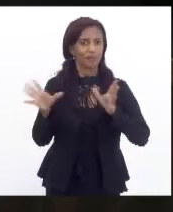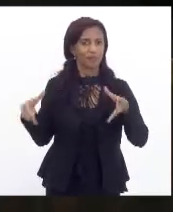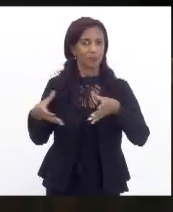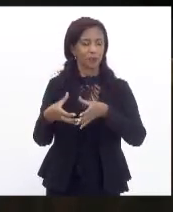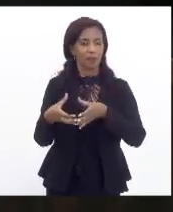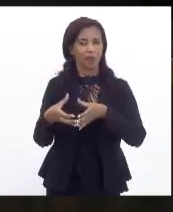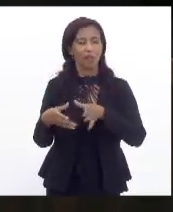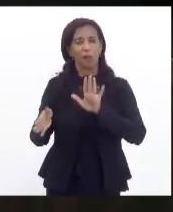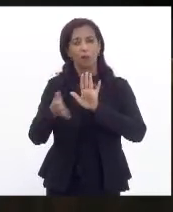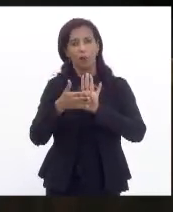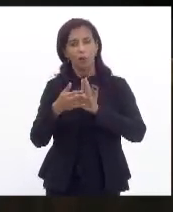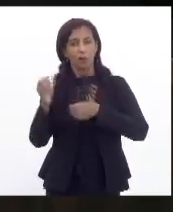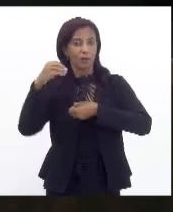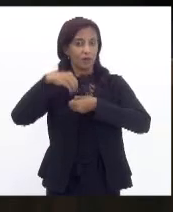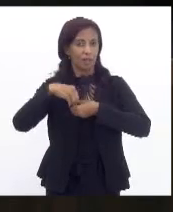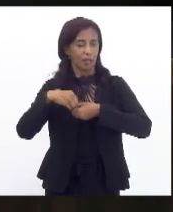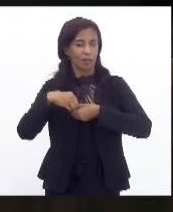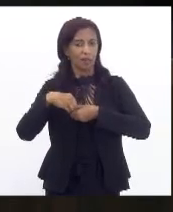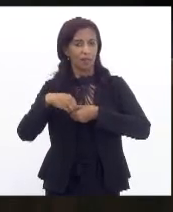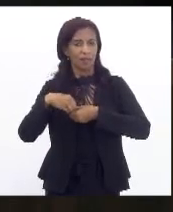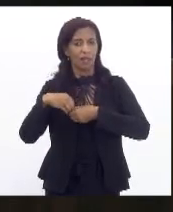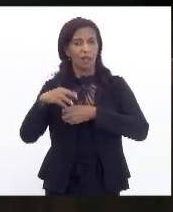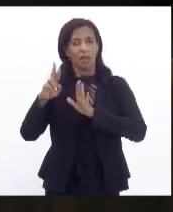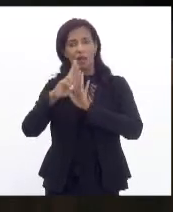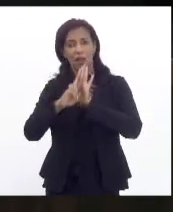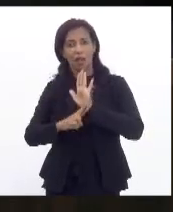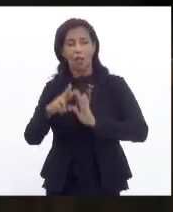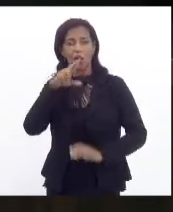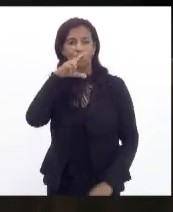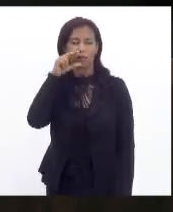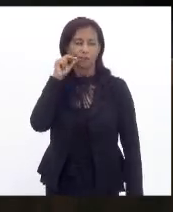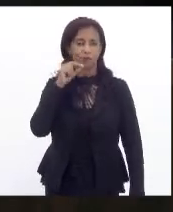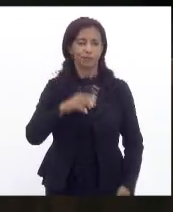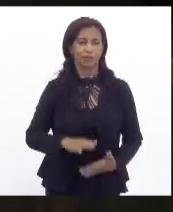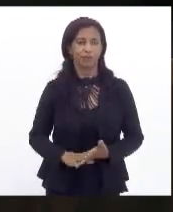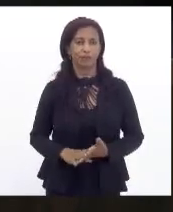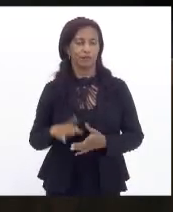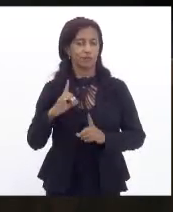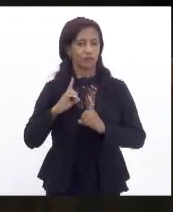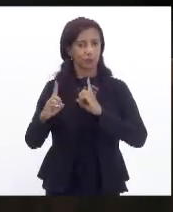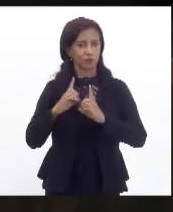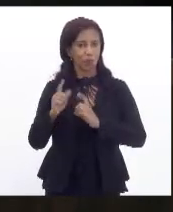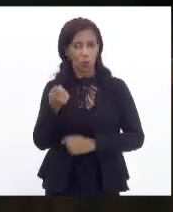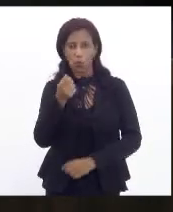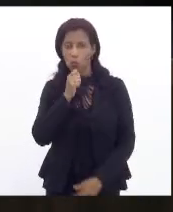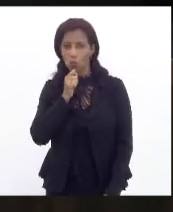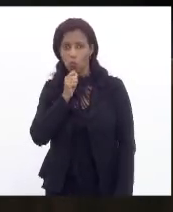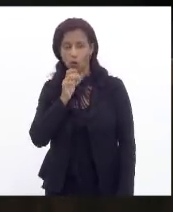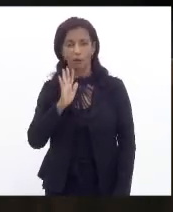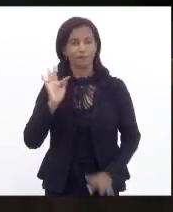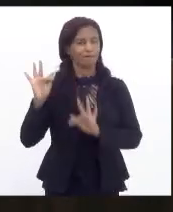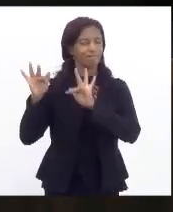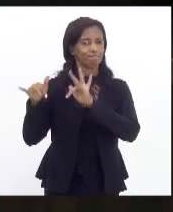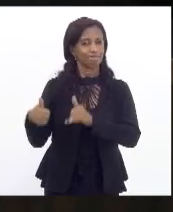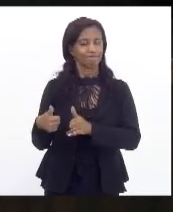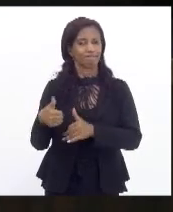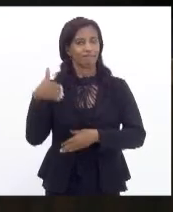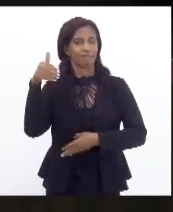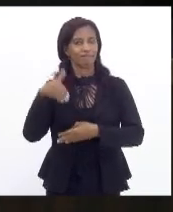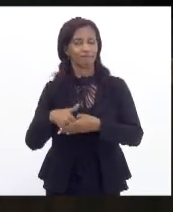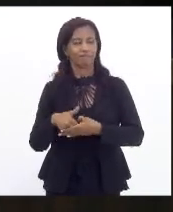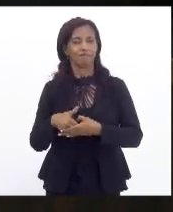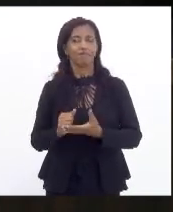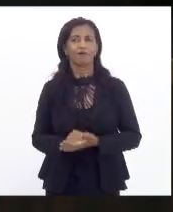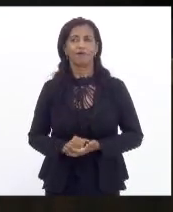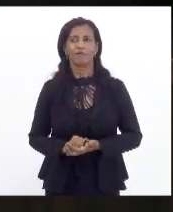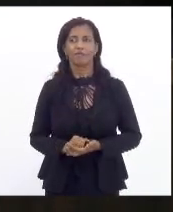Normas Internas e Proporções Externas, favorável. Relator, deputado Rosenberg Reis. Em discussão, não havendo quem queira discutir, encerrada a discussão, em votação, senhores